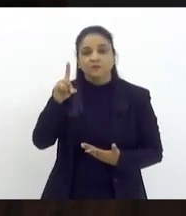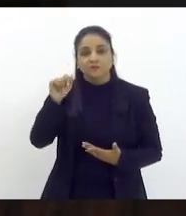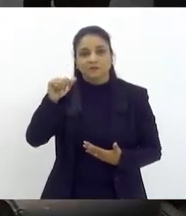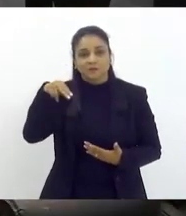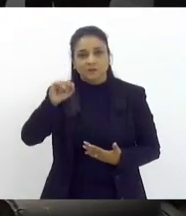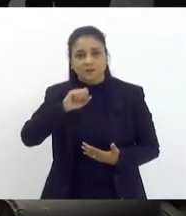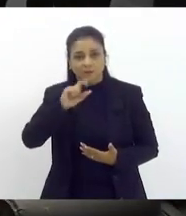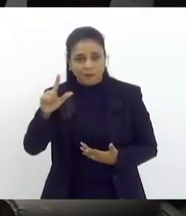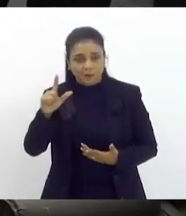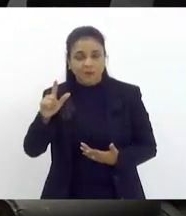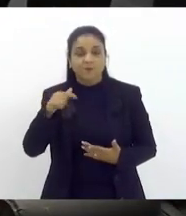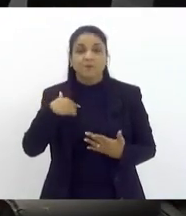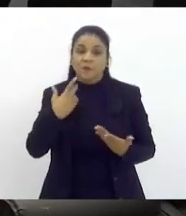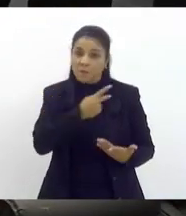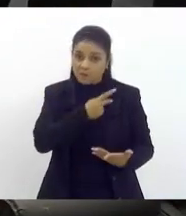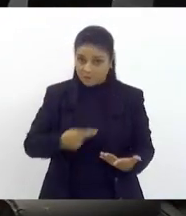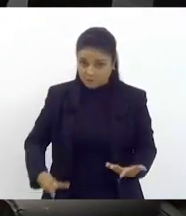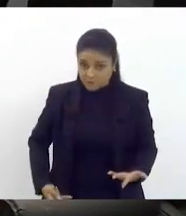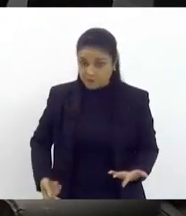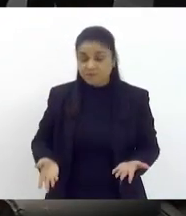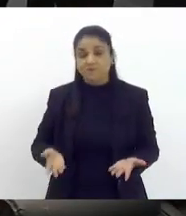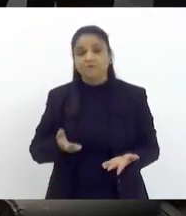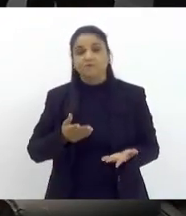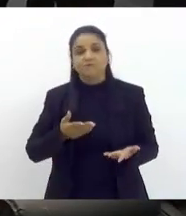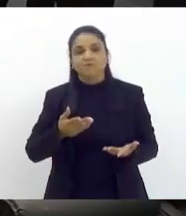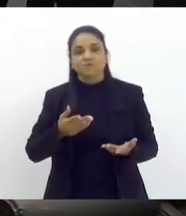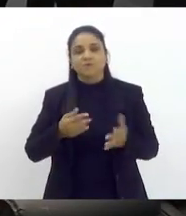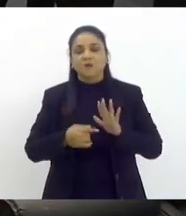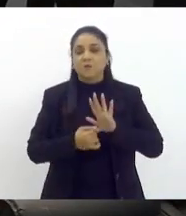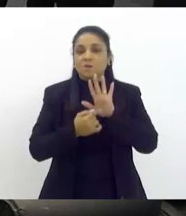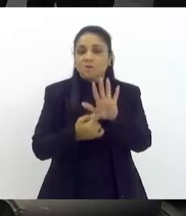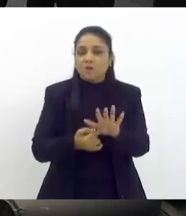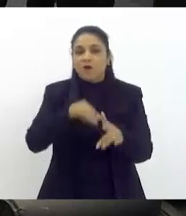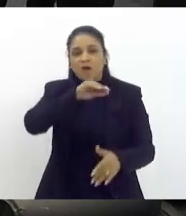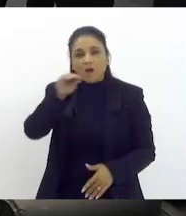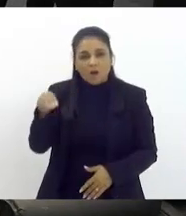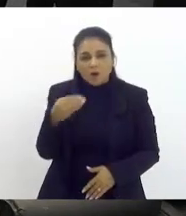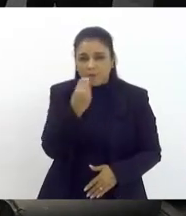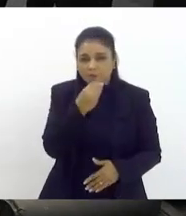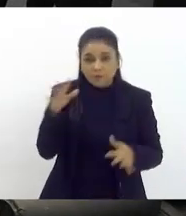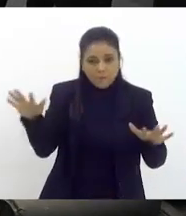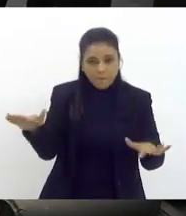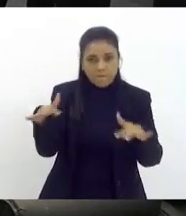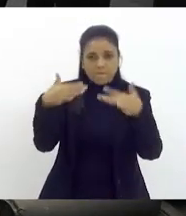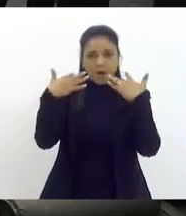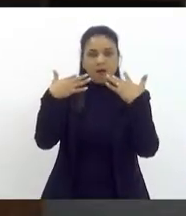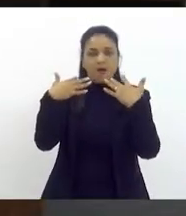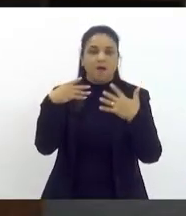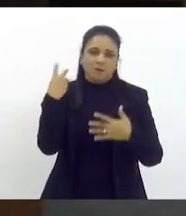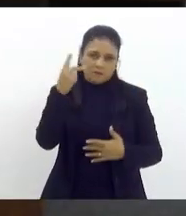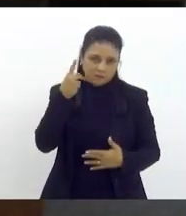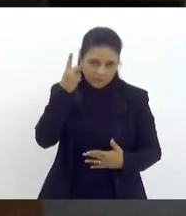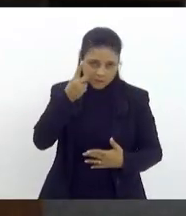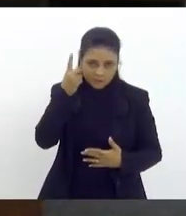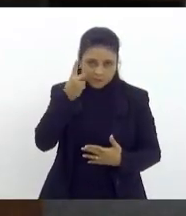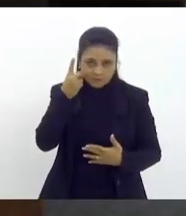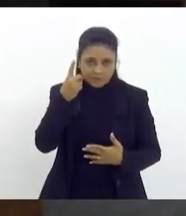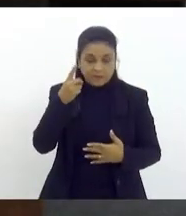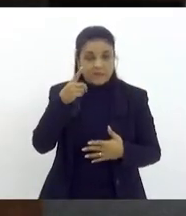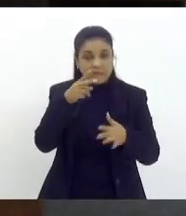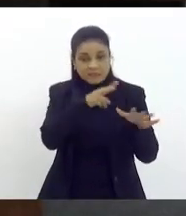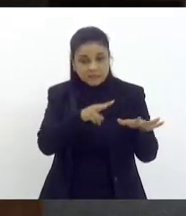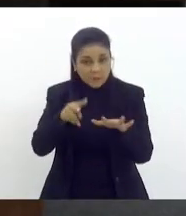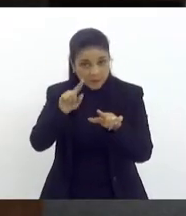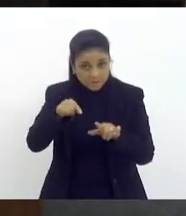seu presidente é eu quero aqui através dessa oportunidade chamar a atenção dos nossos nobres colegas e na semana que